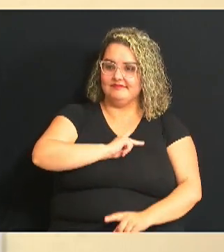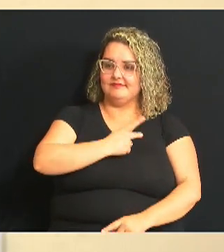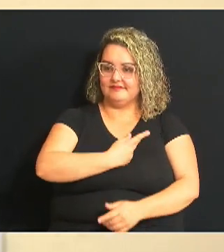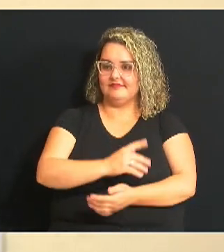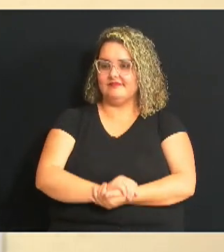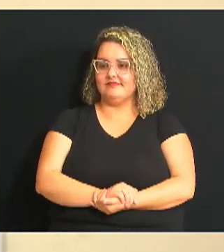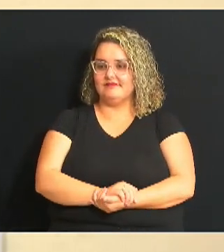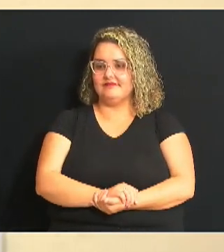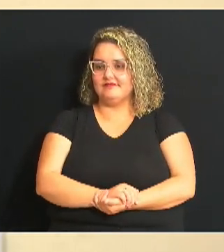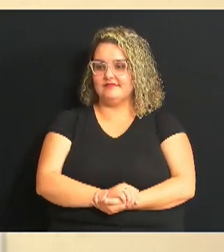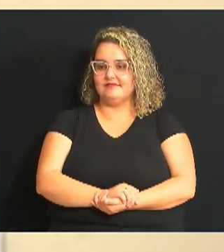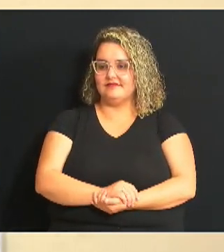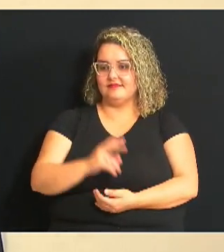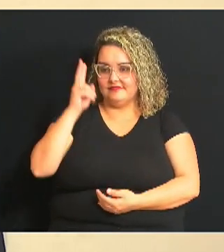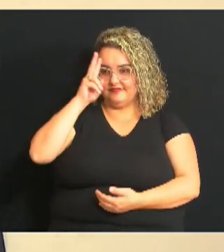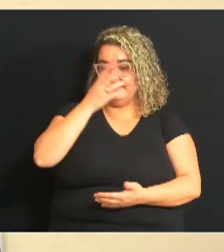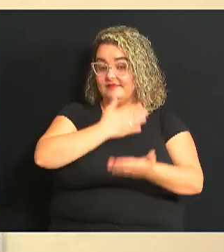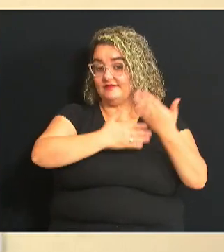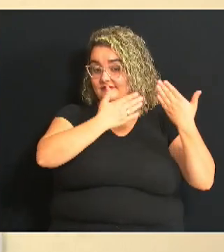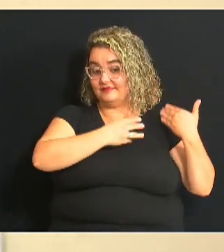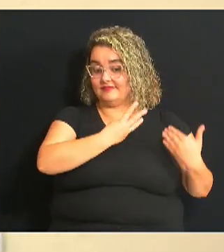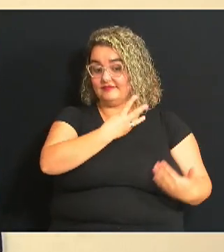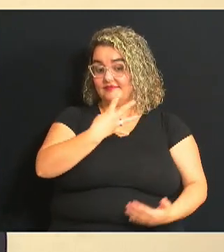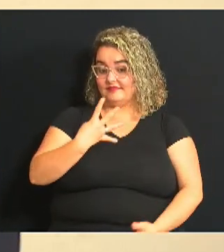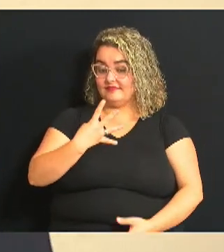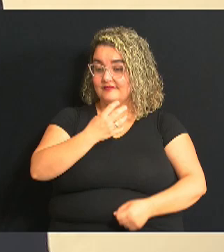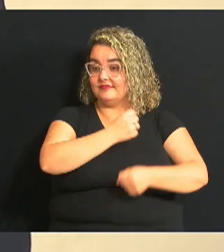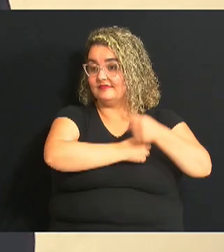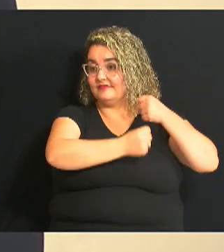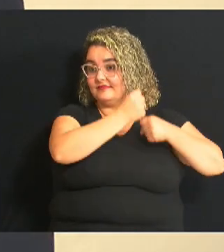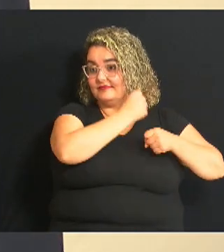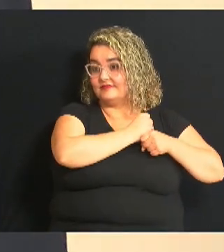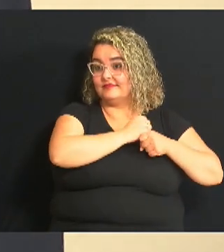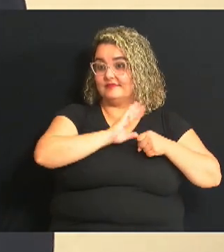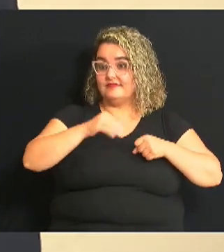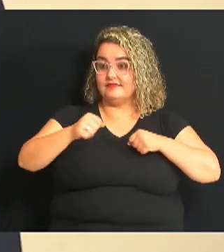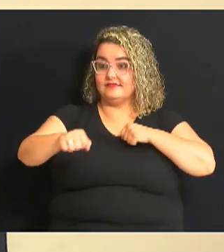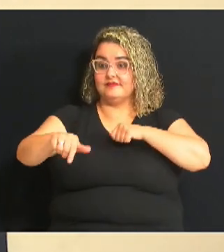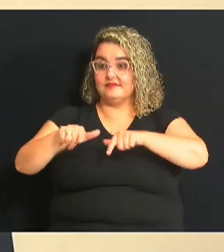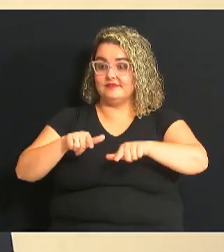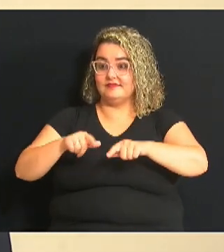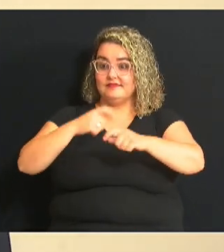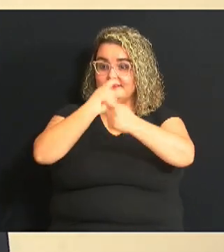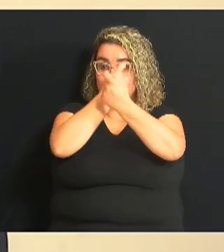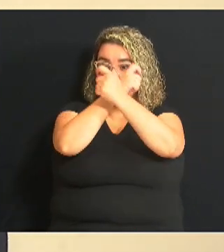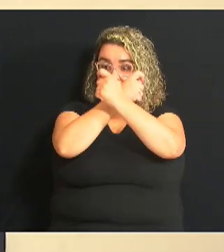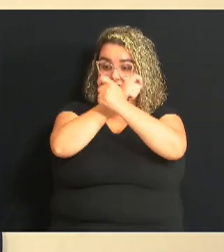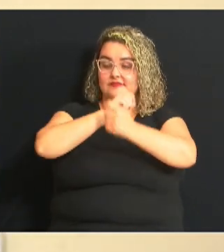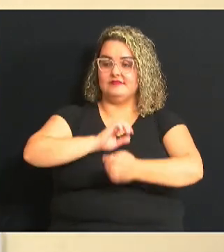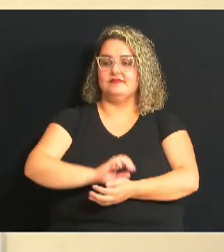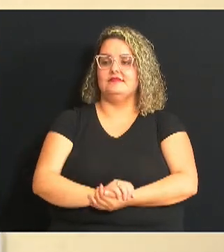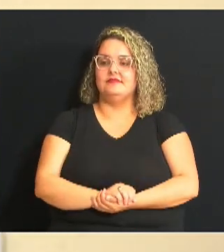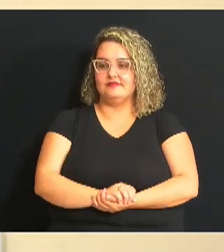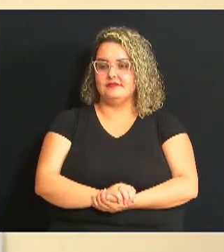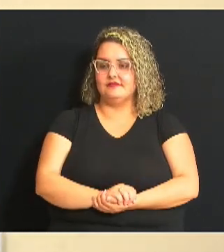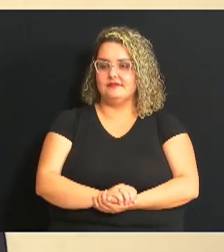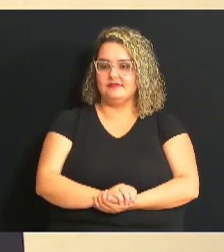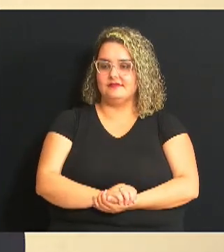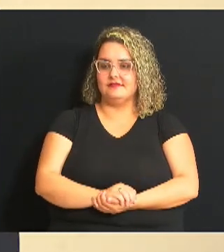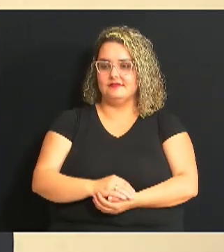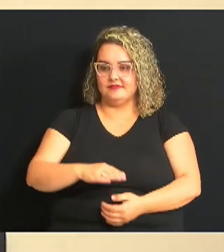essa história começou há 34 anos atrás, quando eu me formei na PUC de Campinas, campineiro,